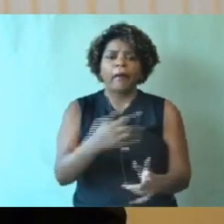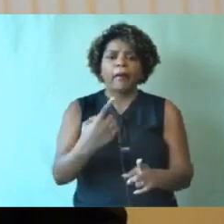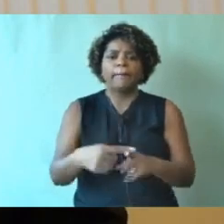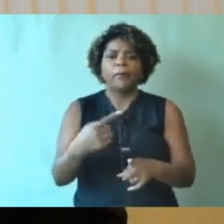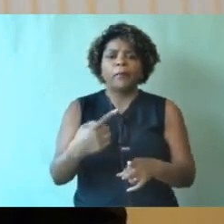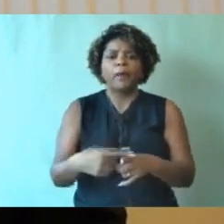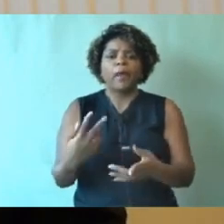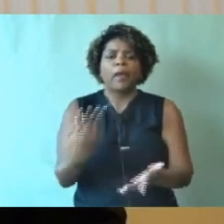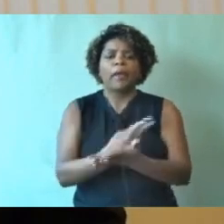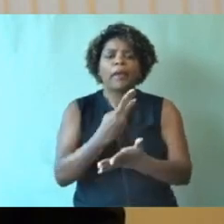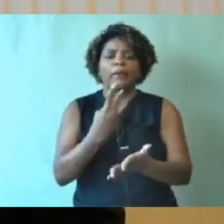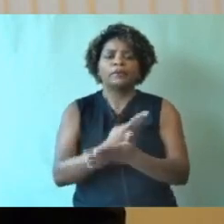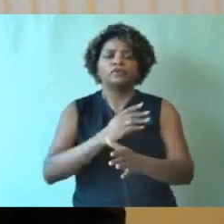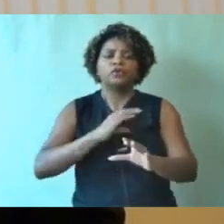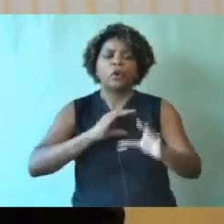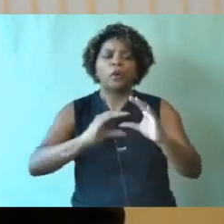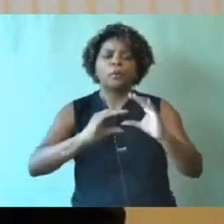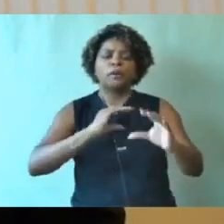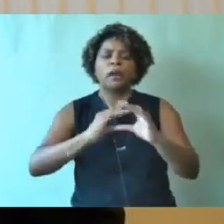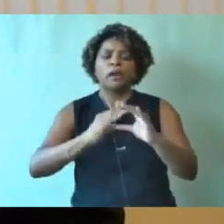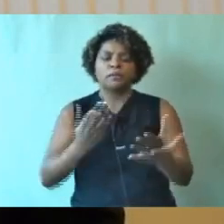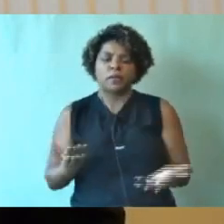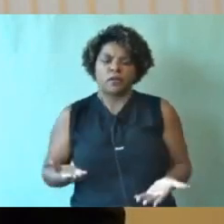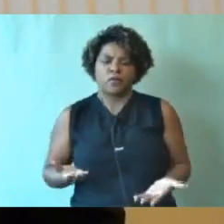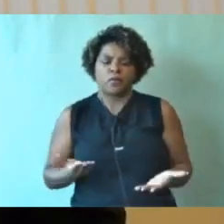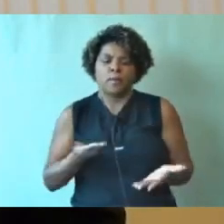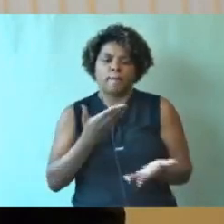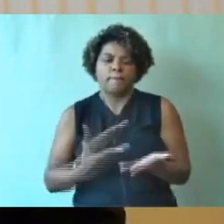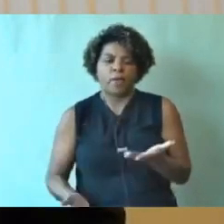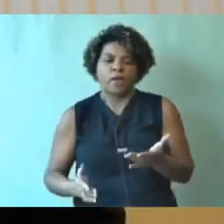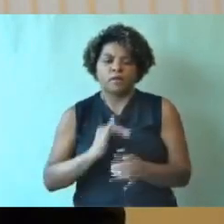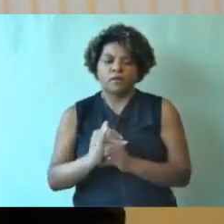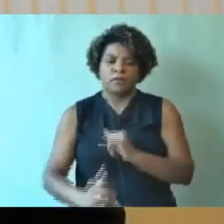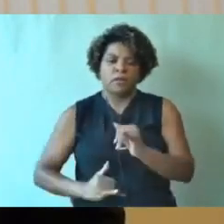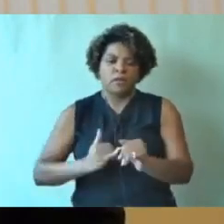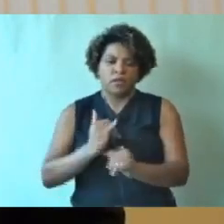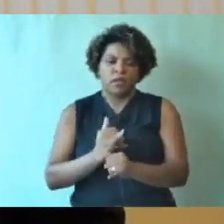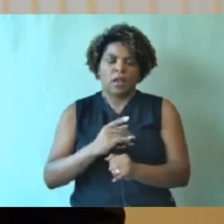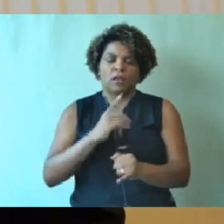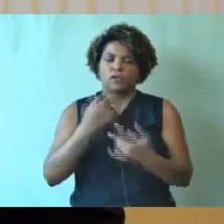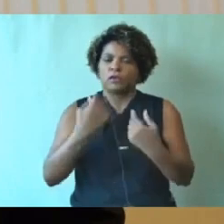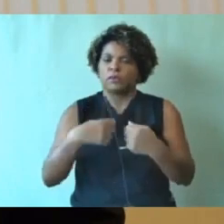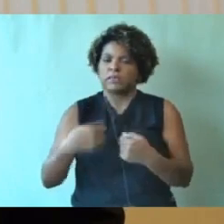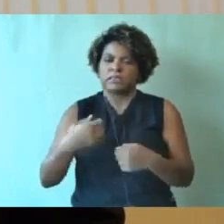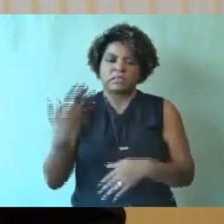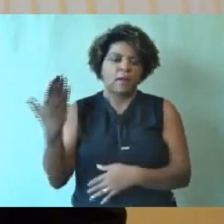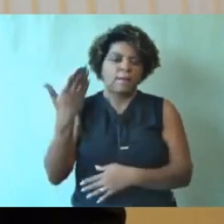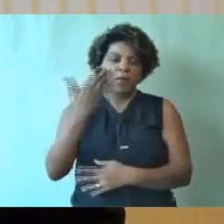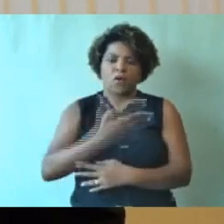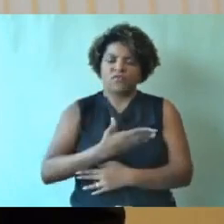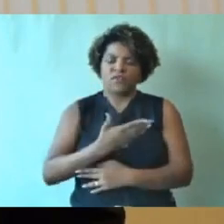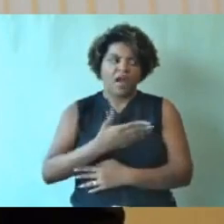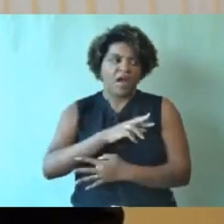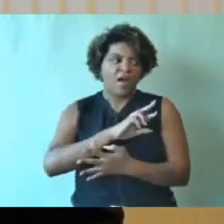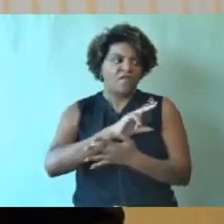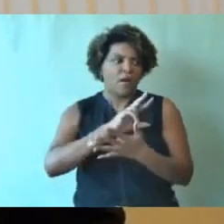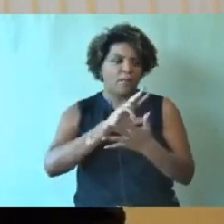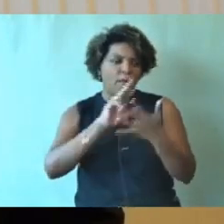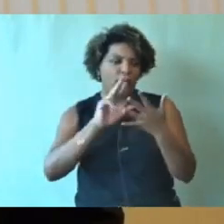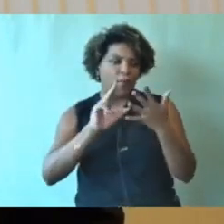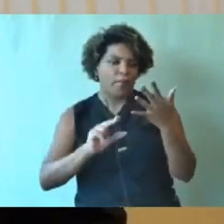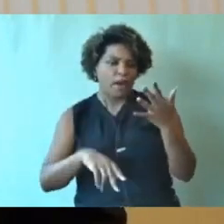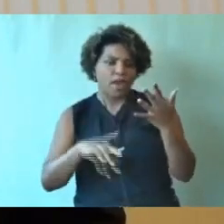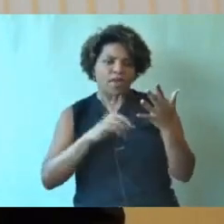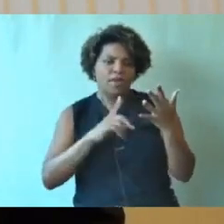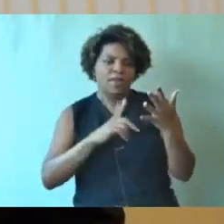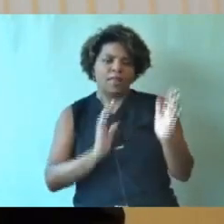não é remunerada, nós temos que comprovar através de diversos itens que veio que a viagem foi executada, isso leva prazo para